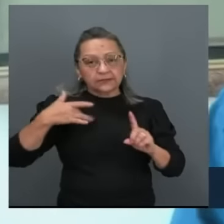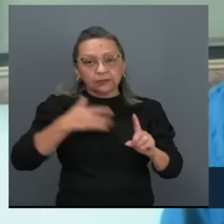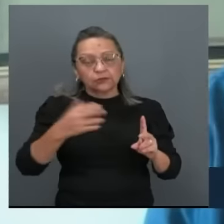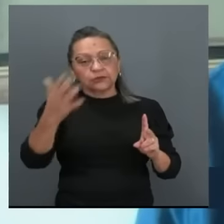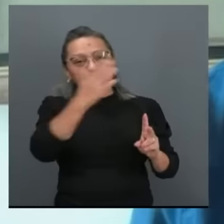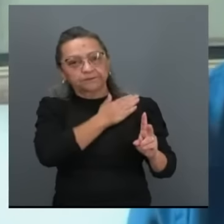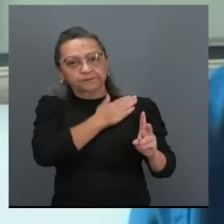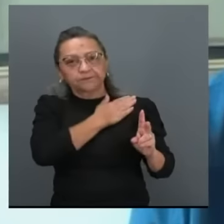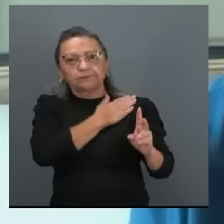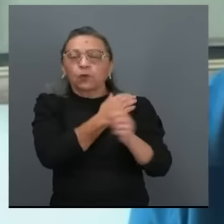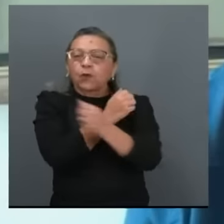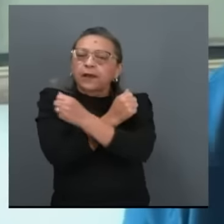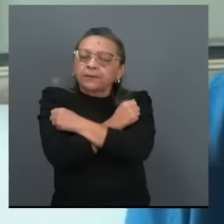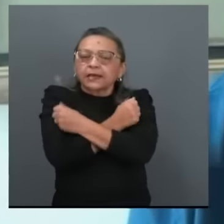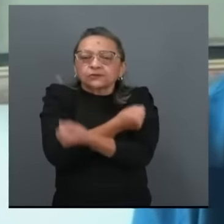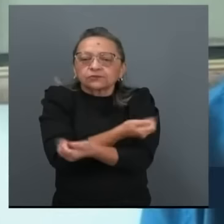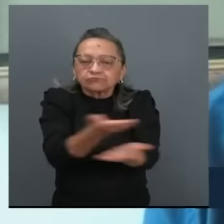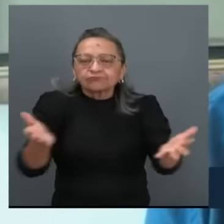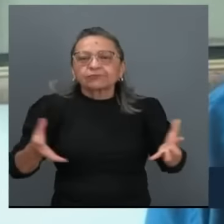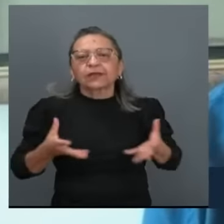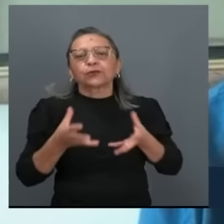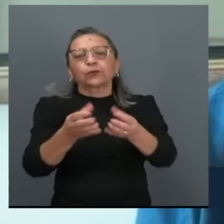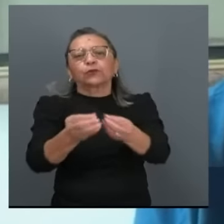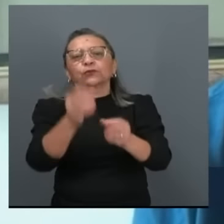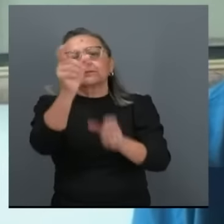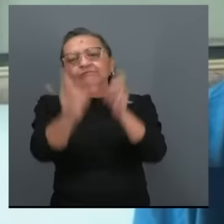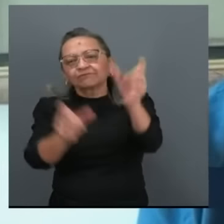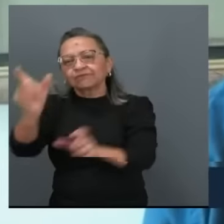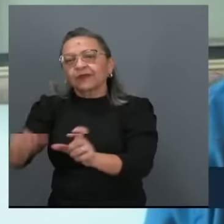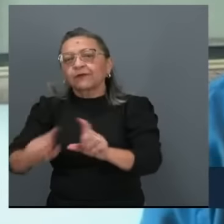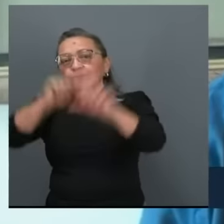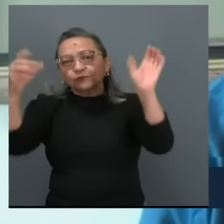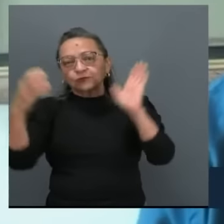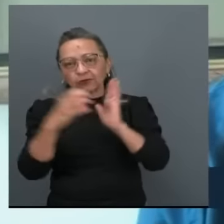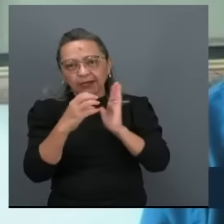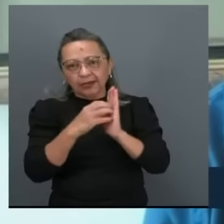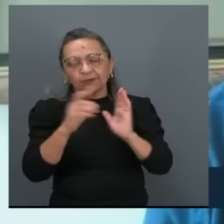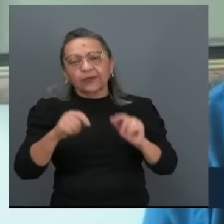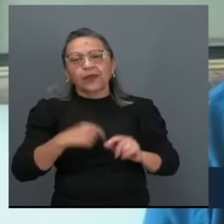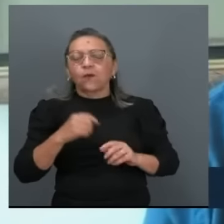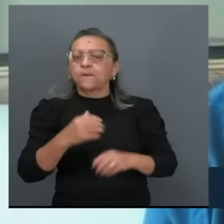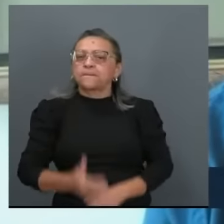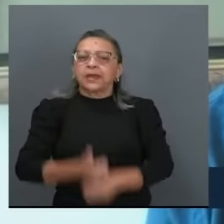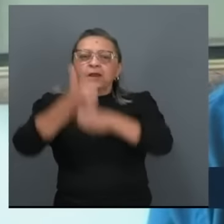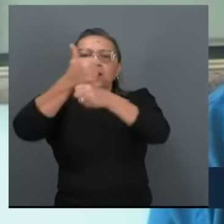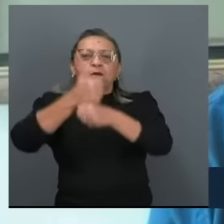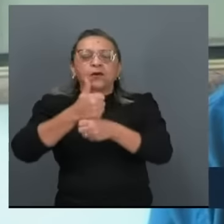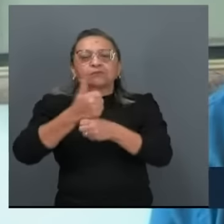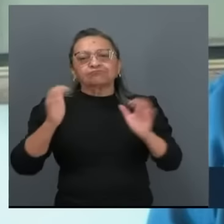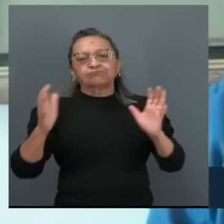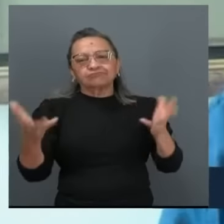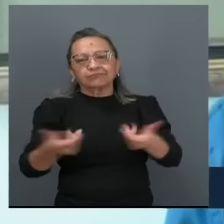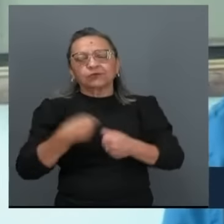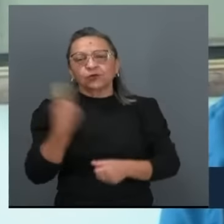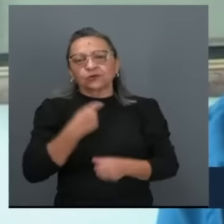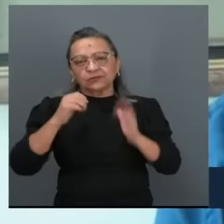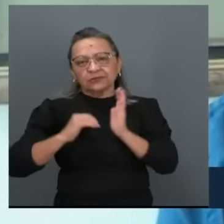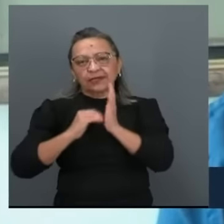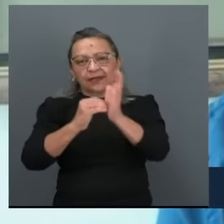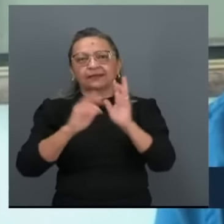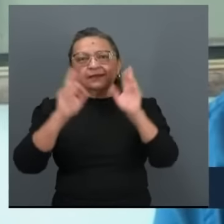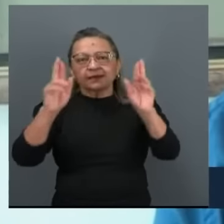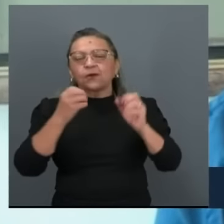amada, e um abraço carinhoso no coração de cada funcionário que é o maior patrimônio deste nosso Senado Federal,